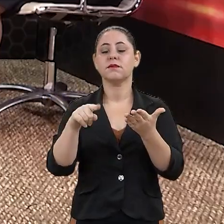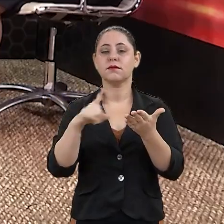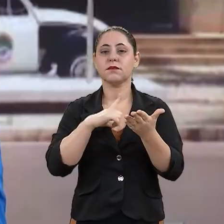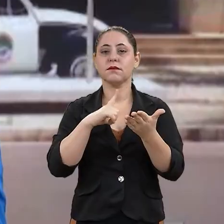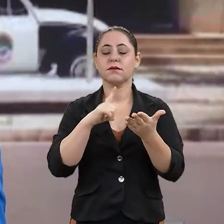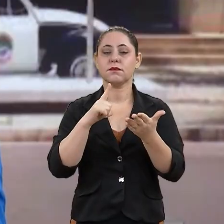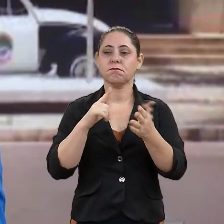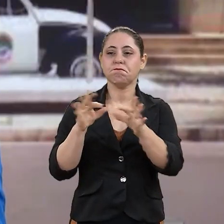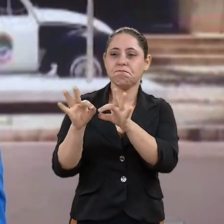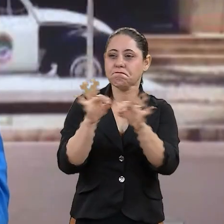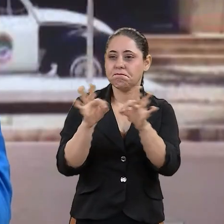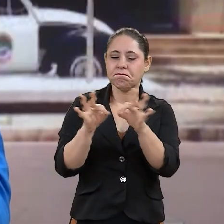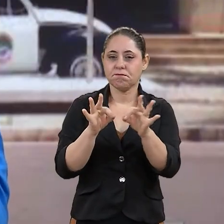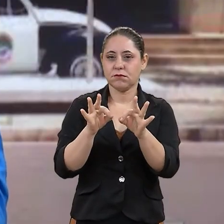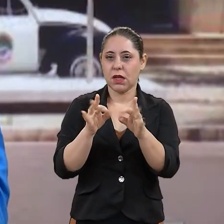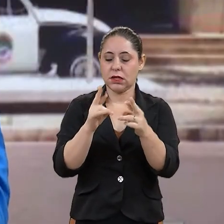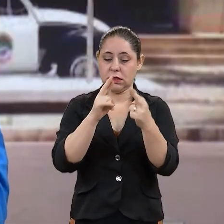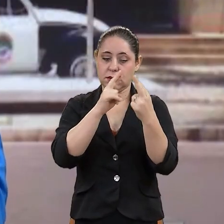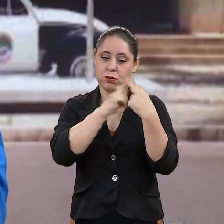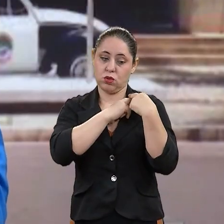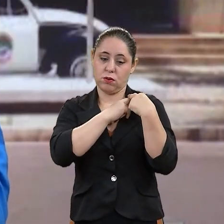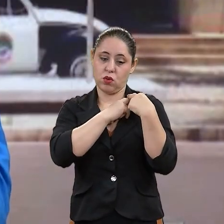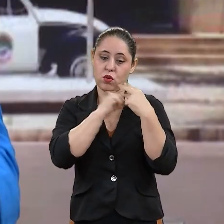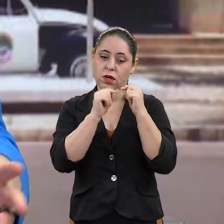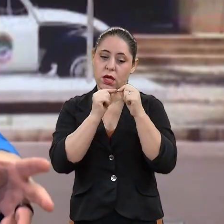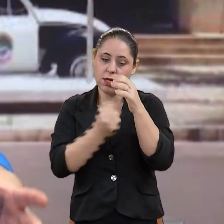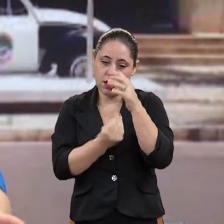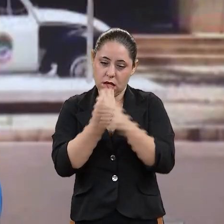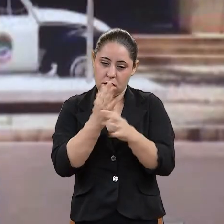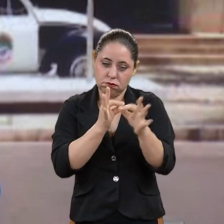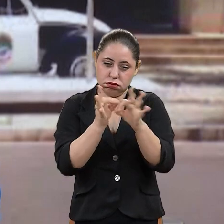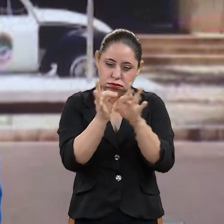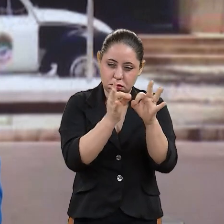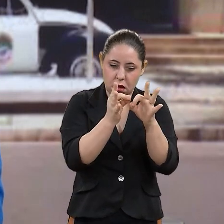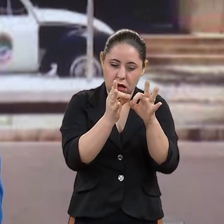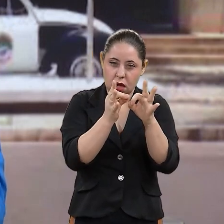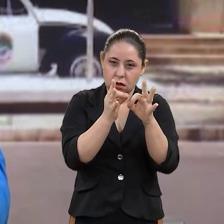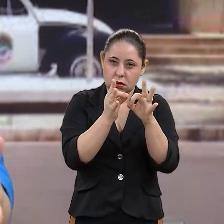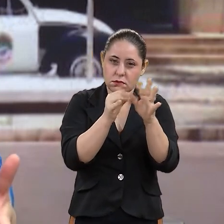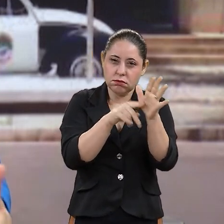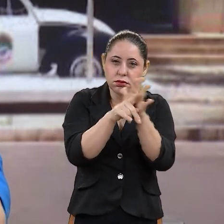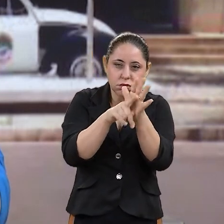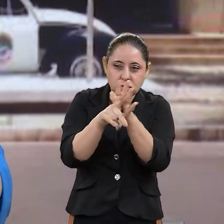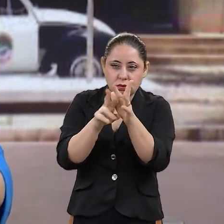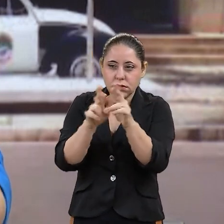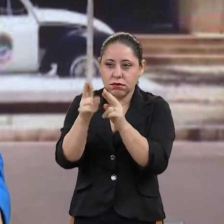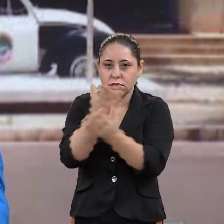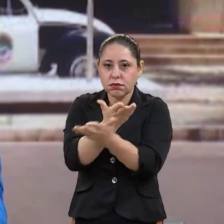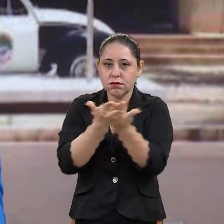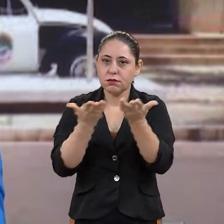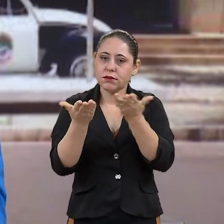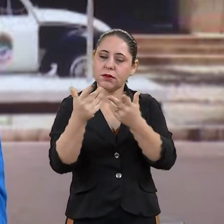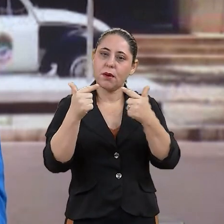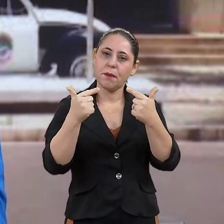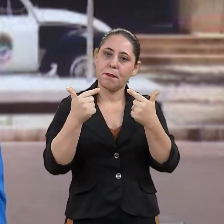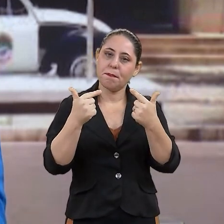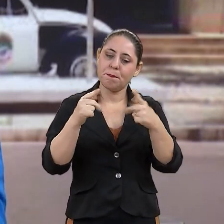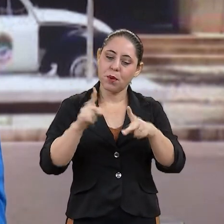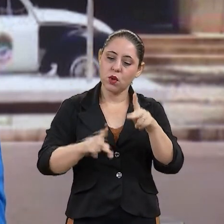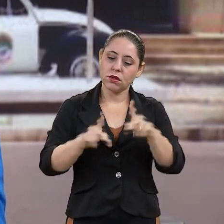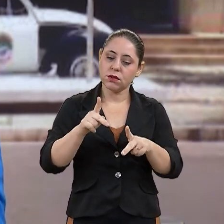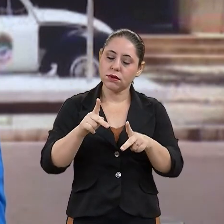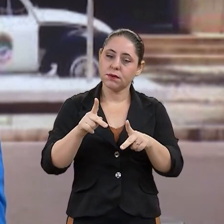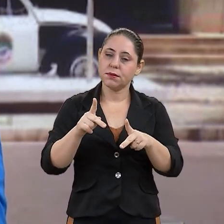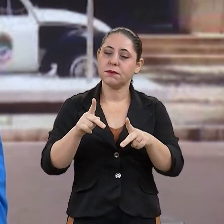hoje, ela elabora, né, ela é responsável por elaborar, formular e articular, né, as